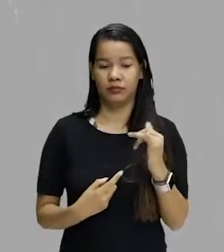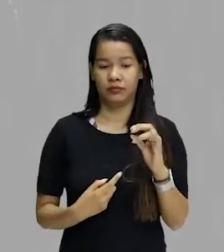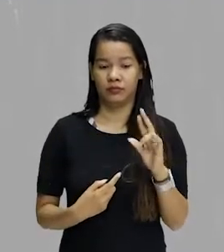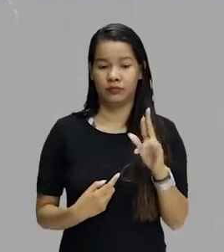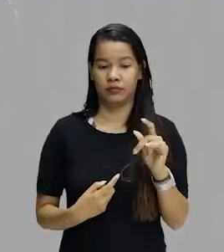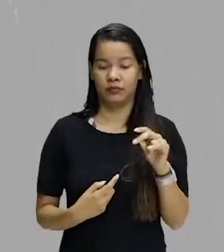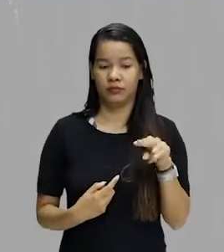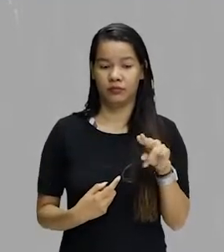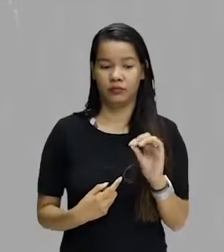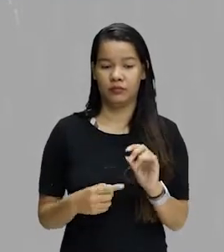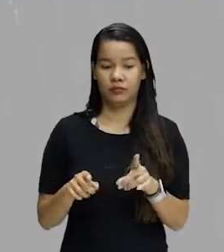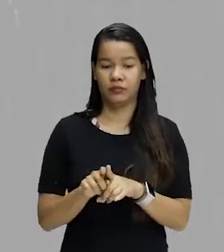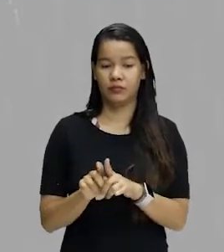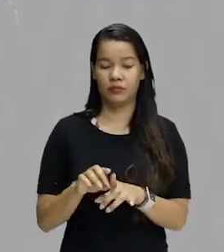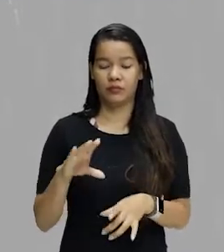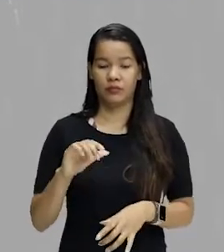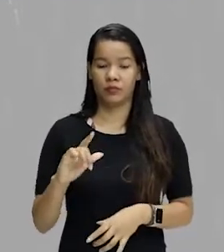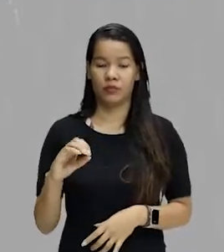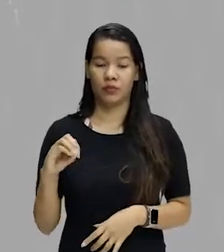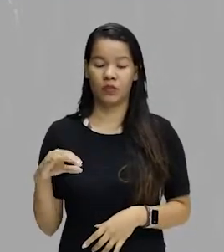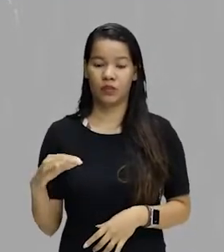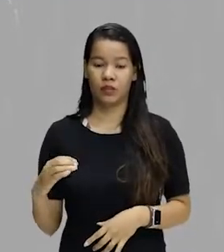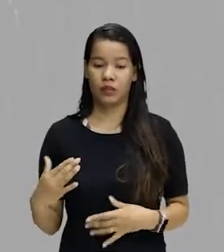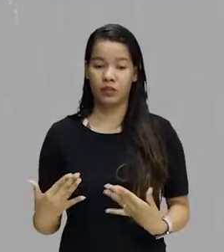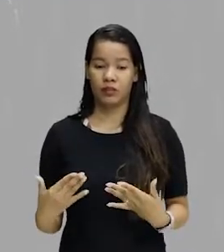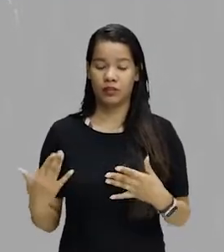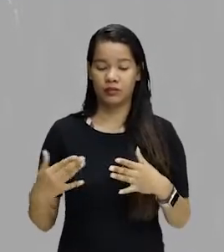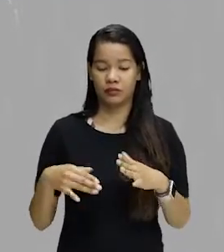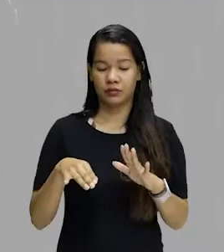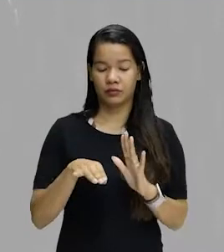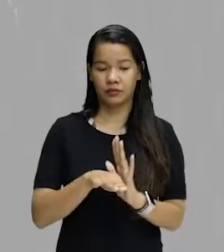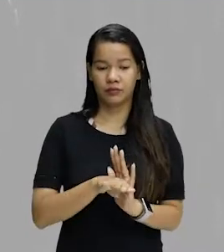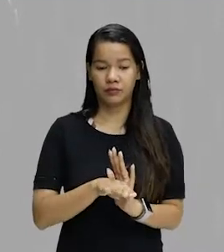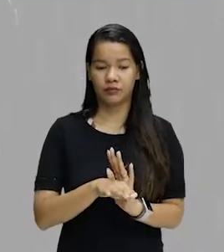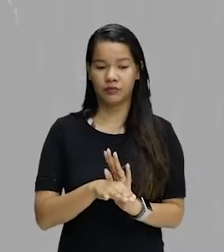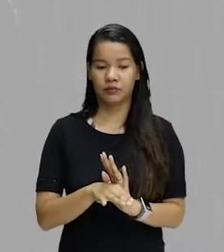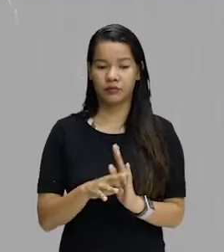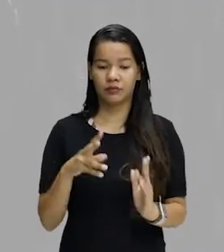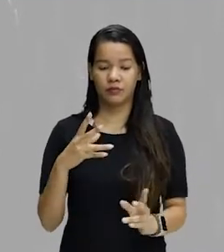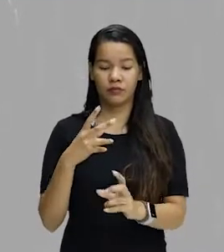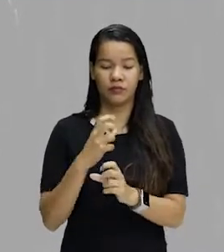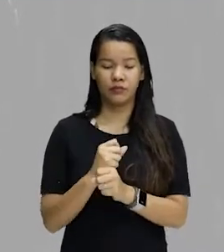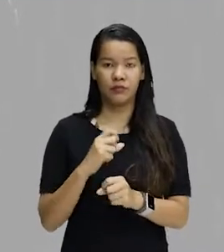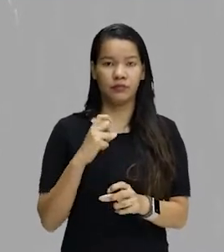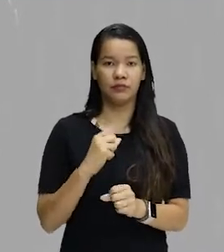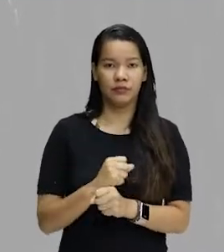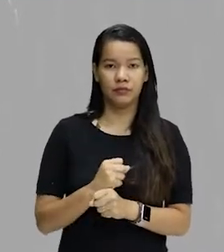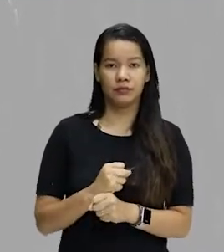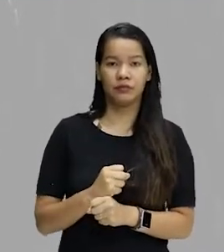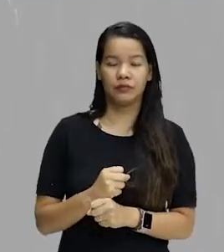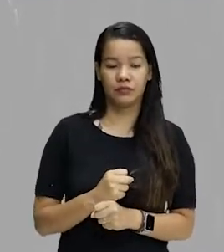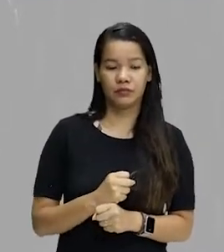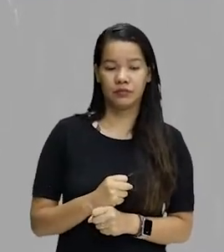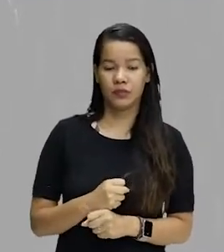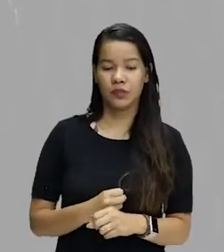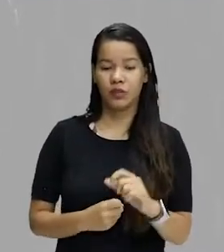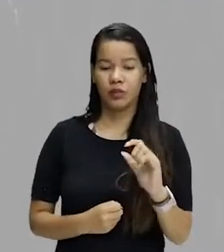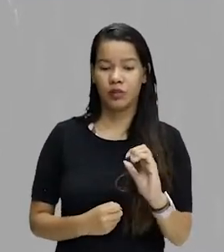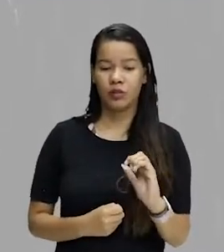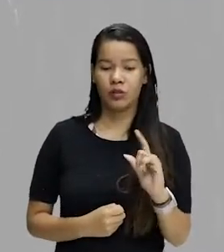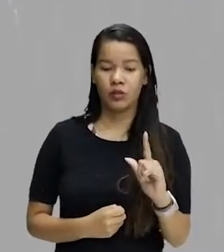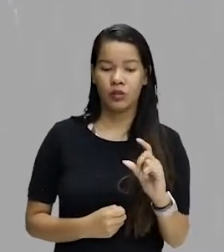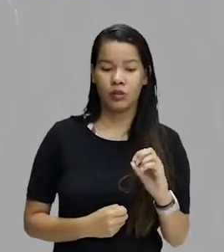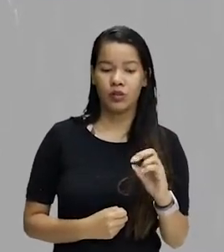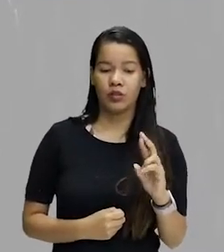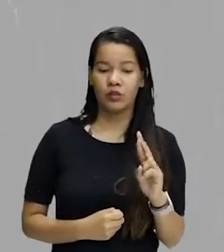e o cloro, tudo bem? Chegando ao resultado final, ao cloroetano